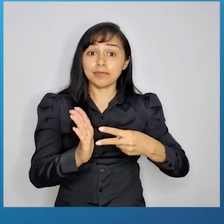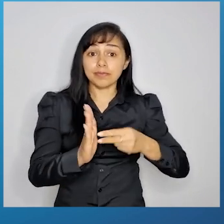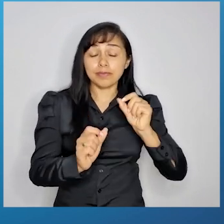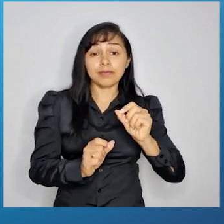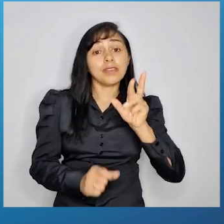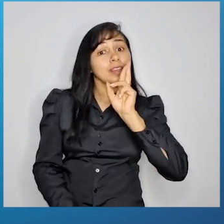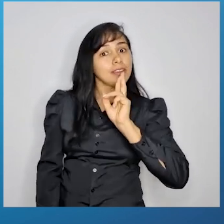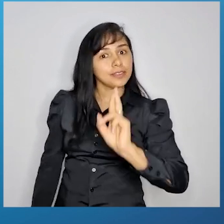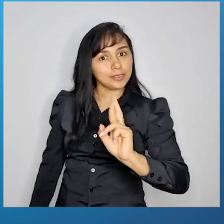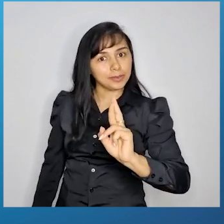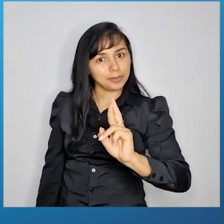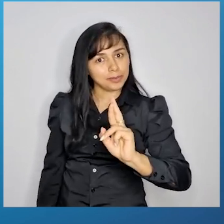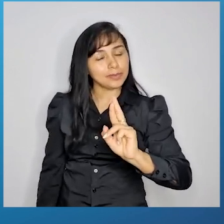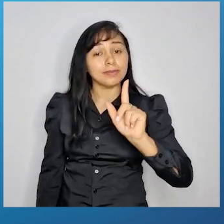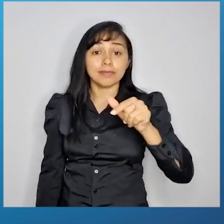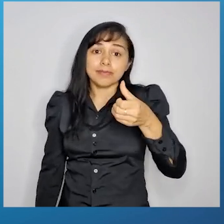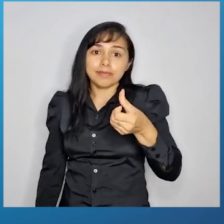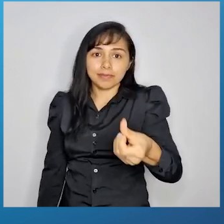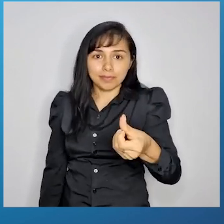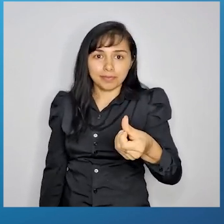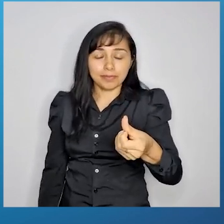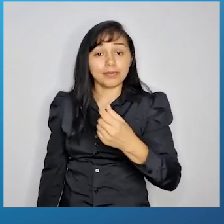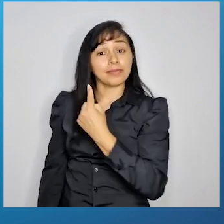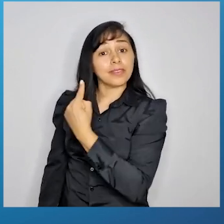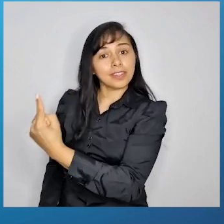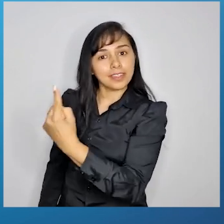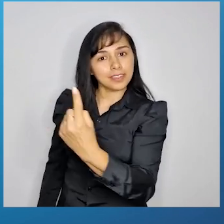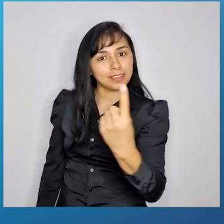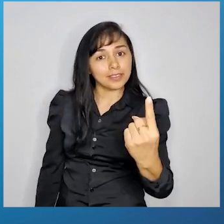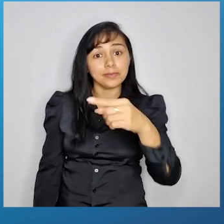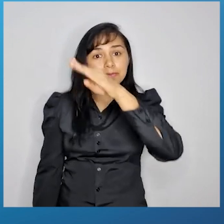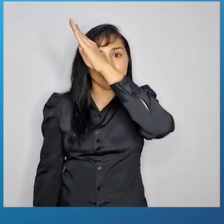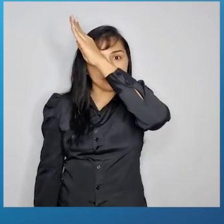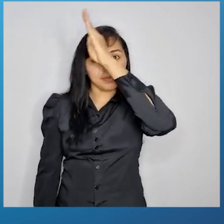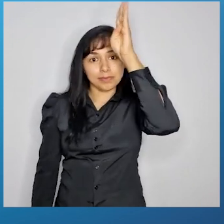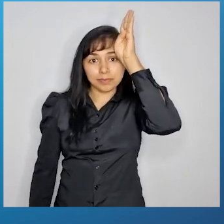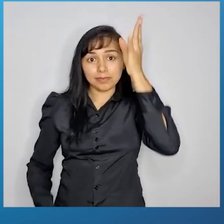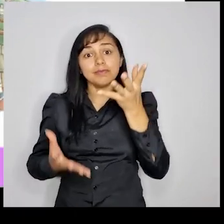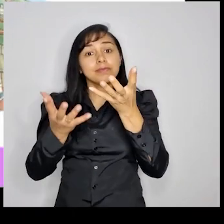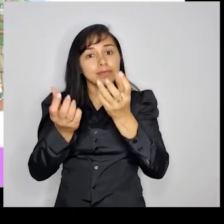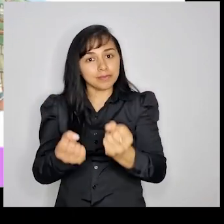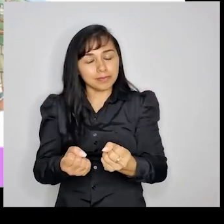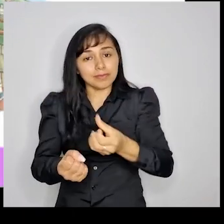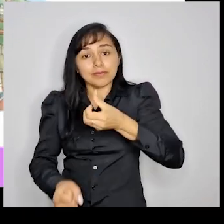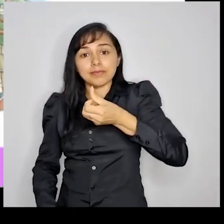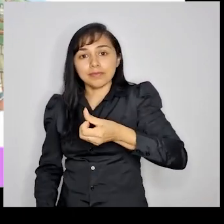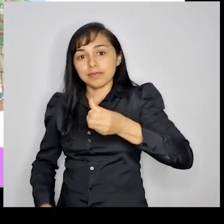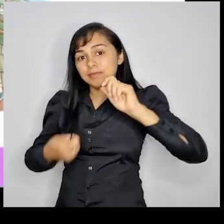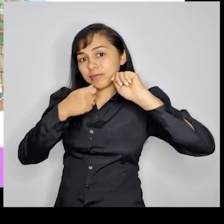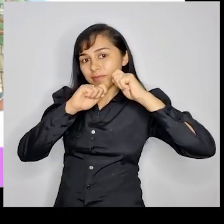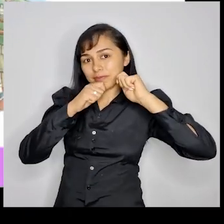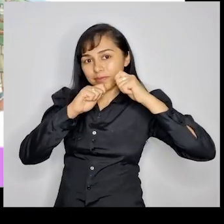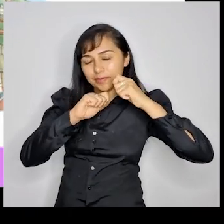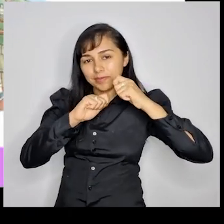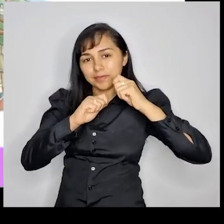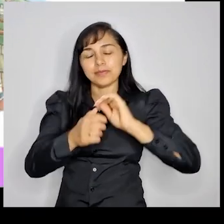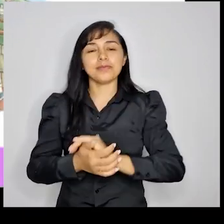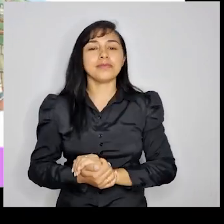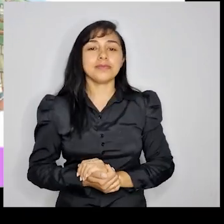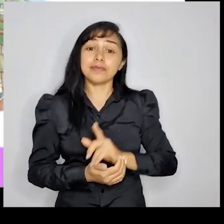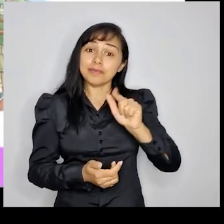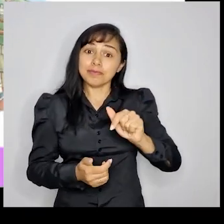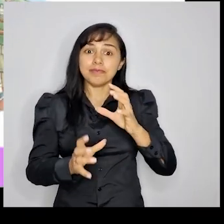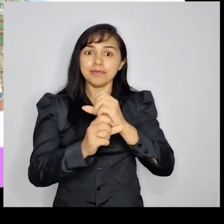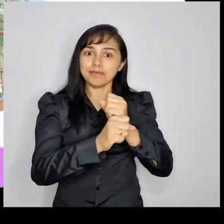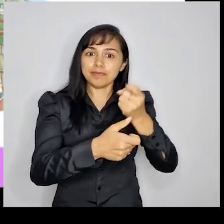6. Cada sobrinho ficará com 6 bombons. Então, um problema como esse é